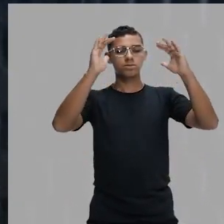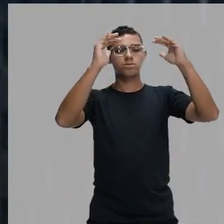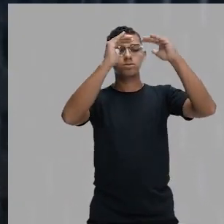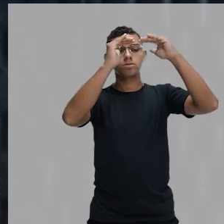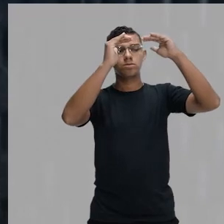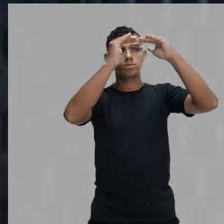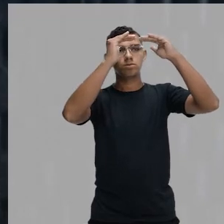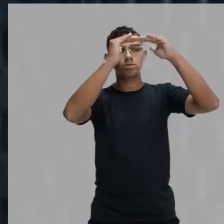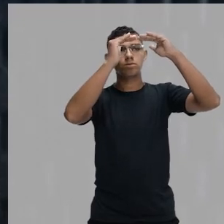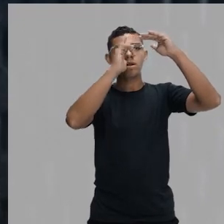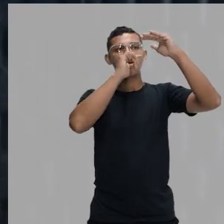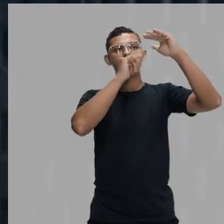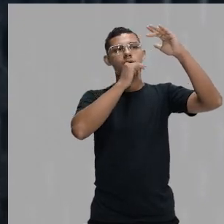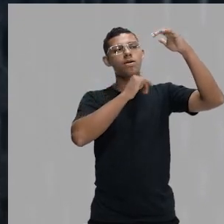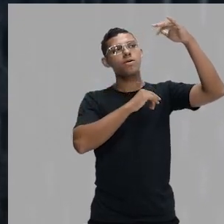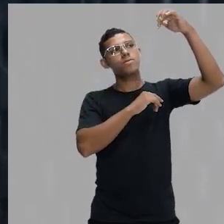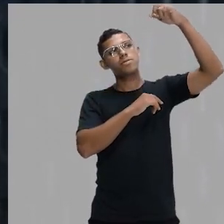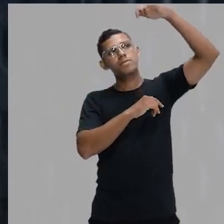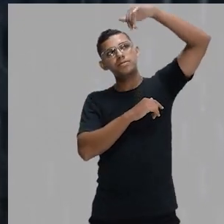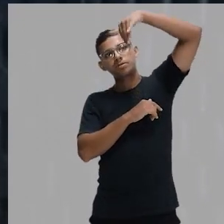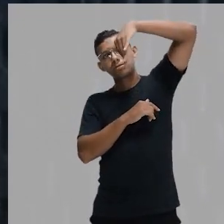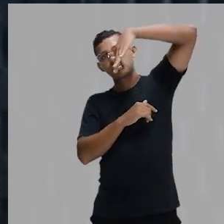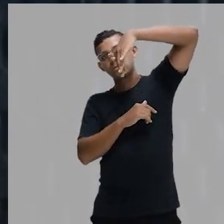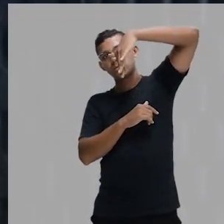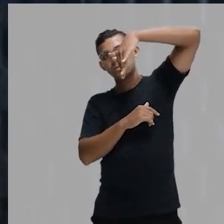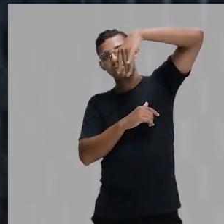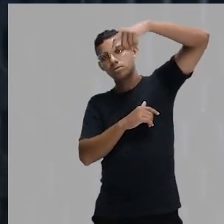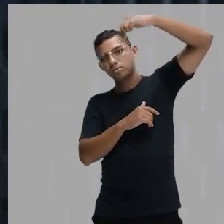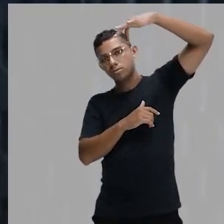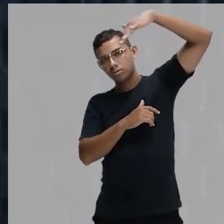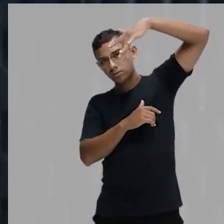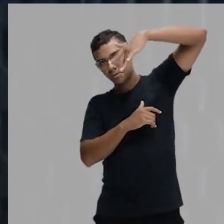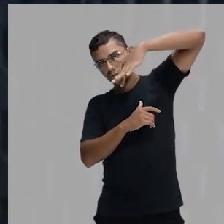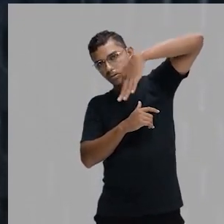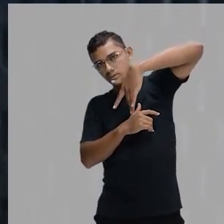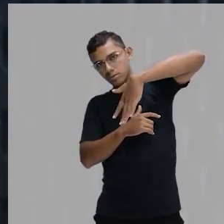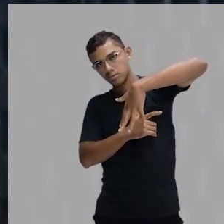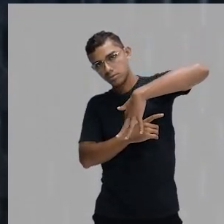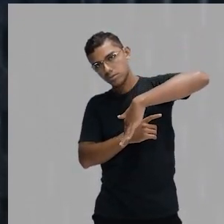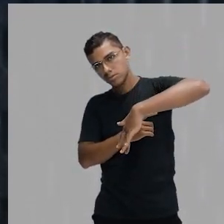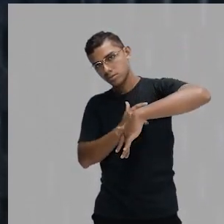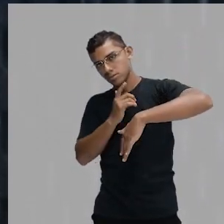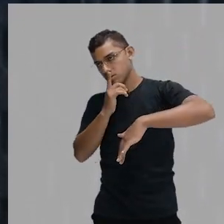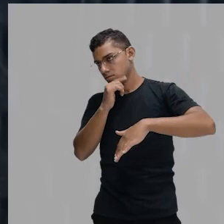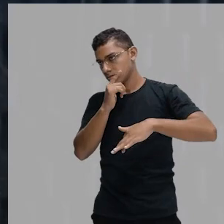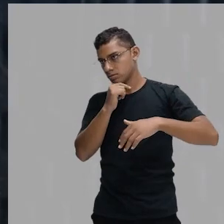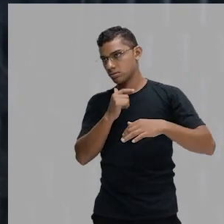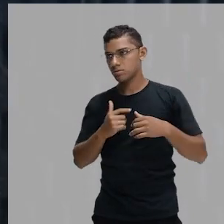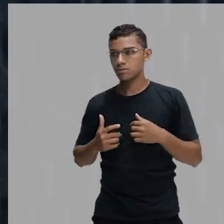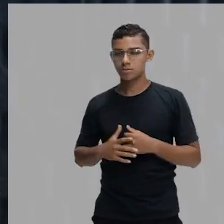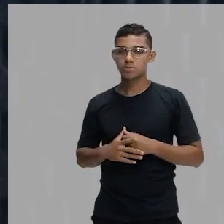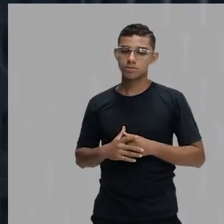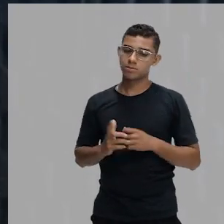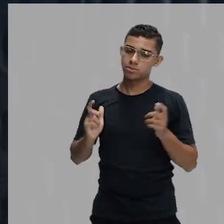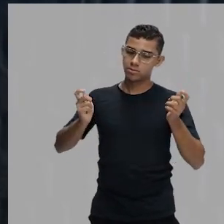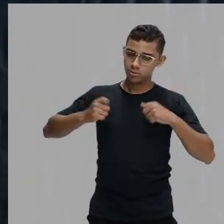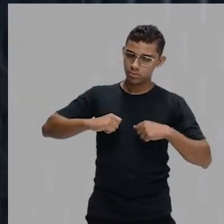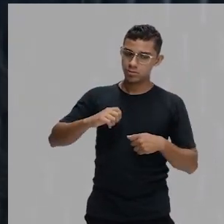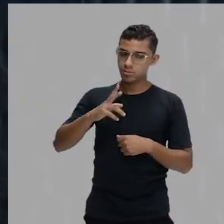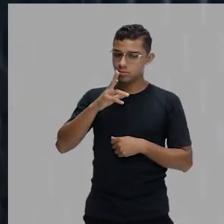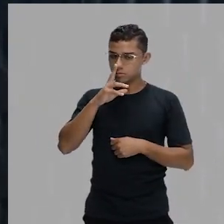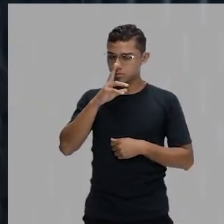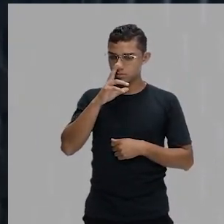certa altura, ok? Quando ela desce dessa certa altura, certo? Por conta